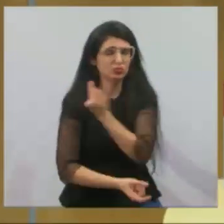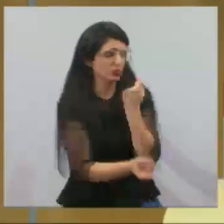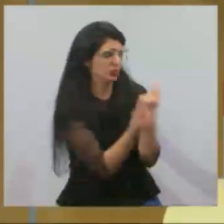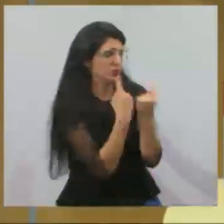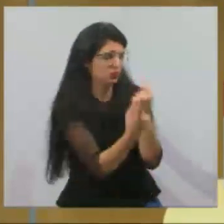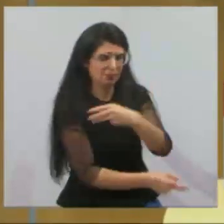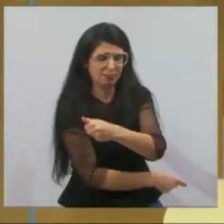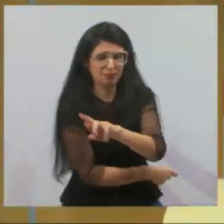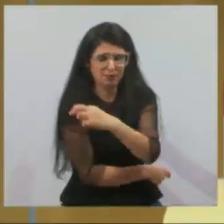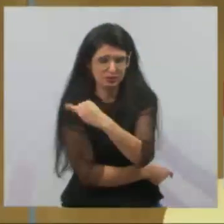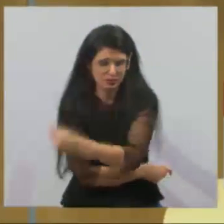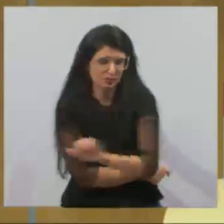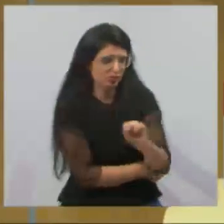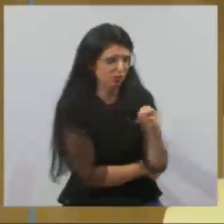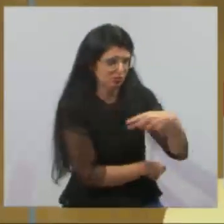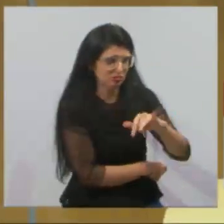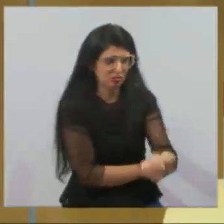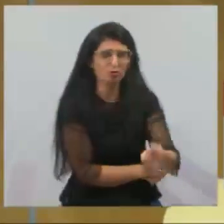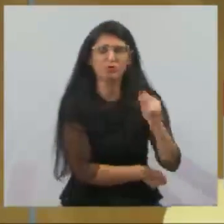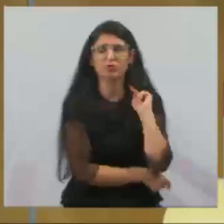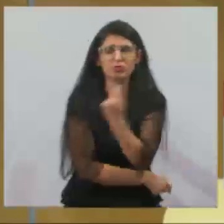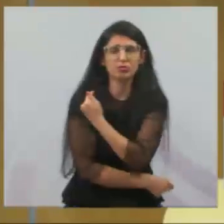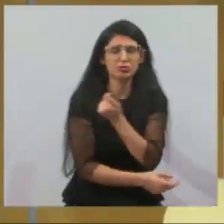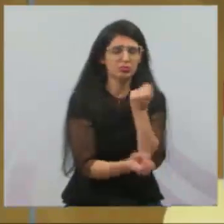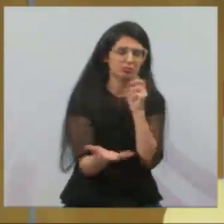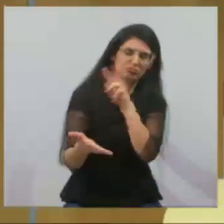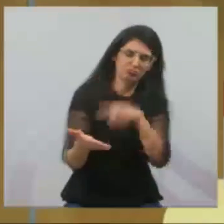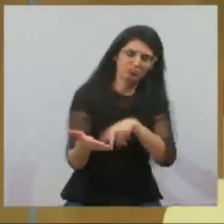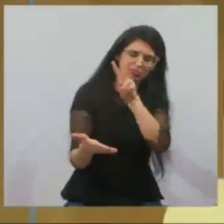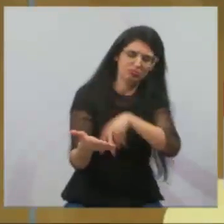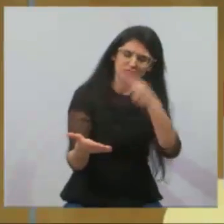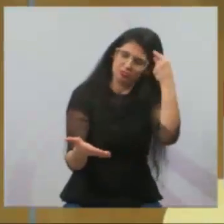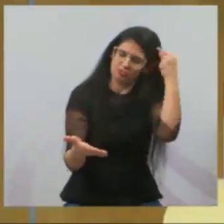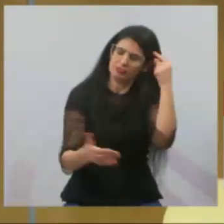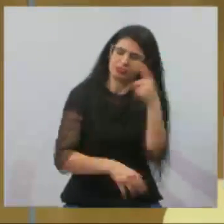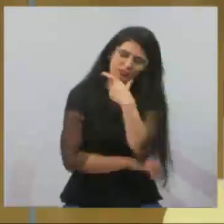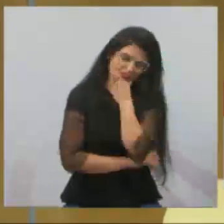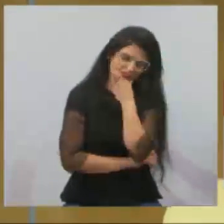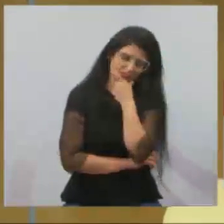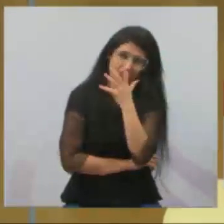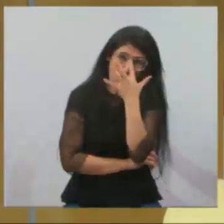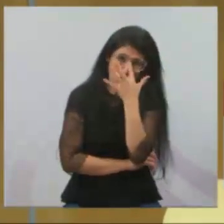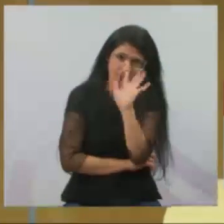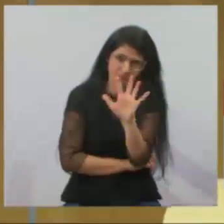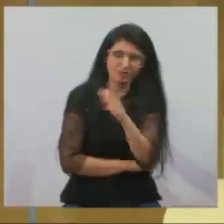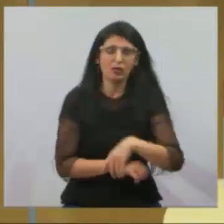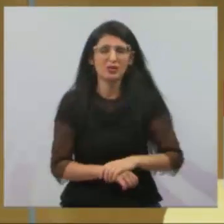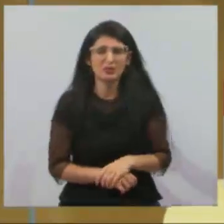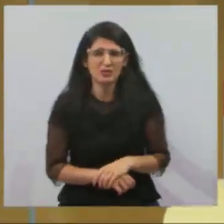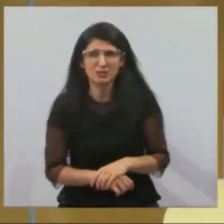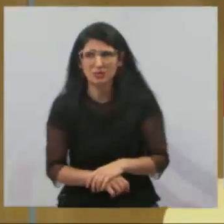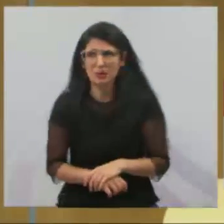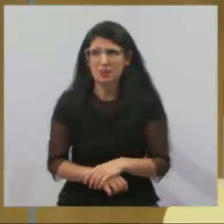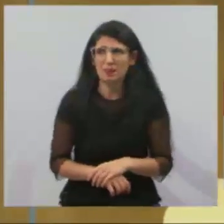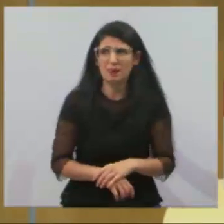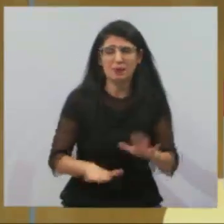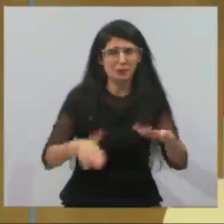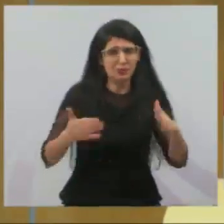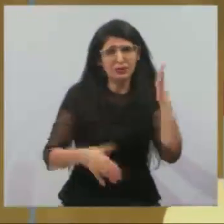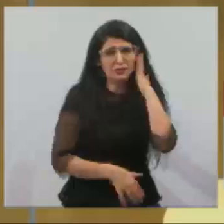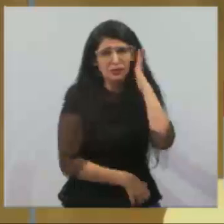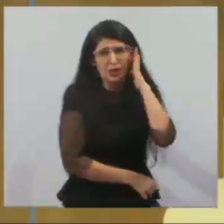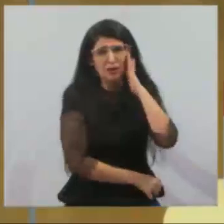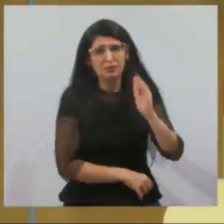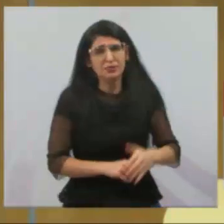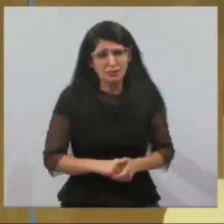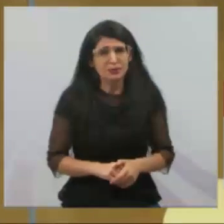doutora Márcia, a Sônia, a gente analisou todinho esse período de ver as percas, os prejuízos, e nós estamos muito conscientes